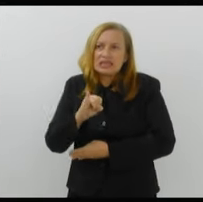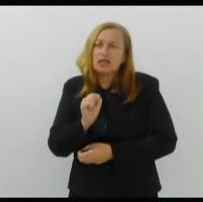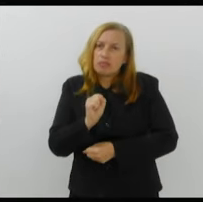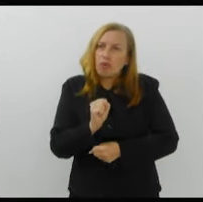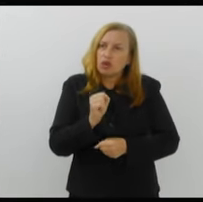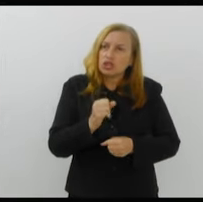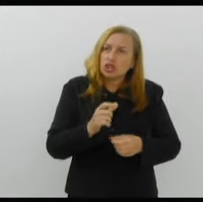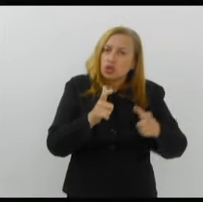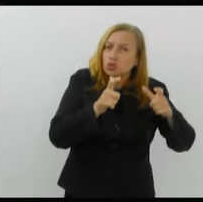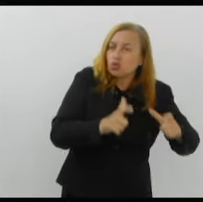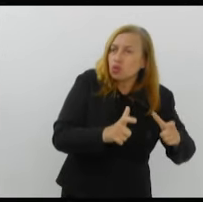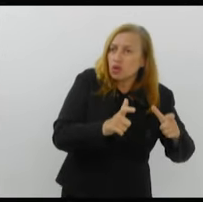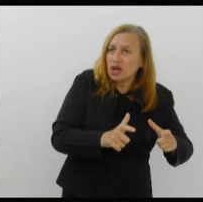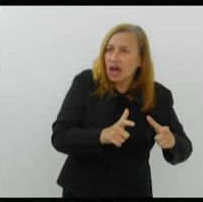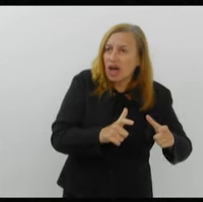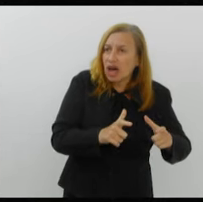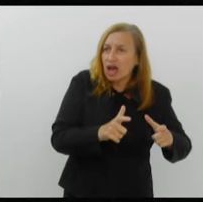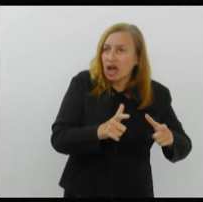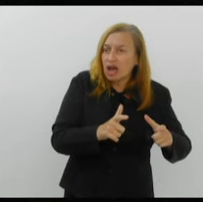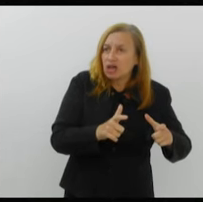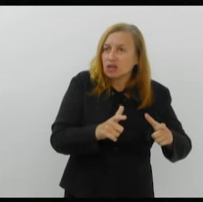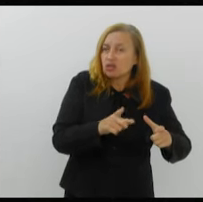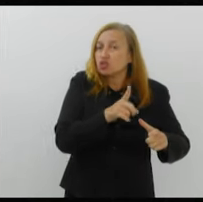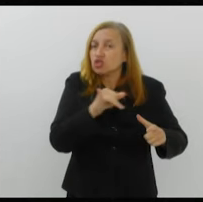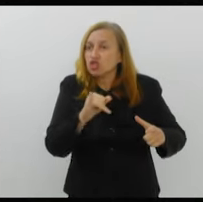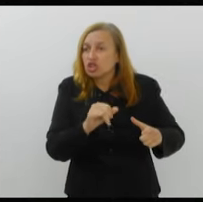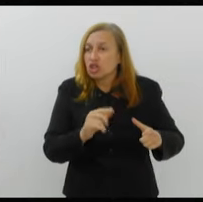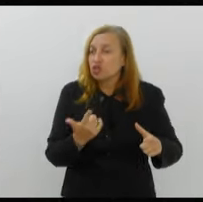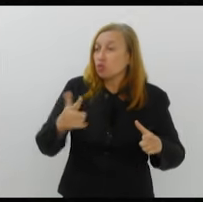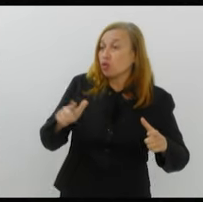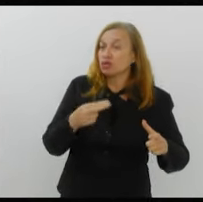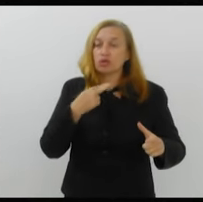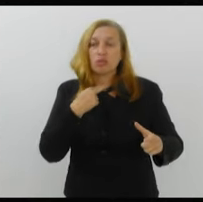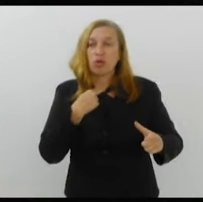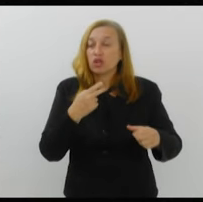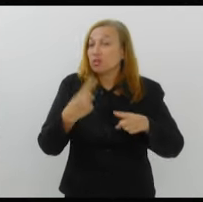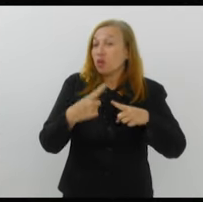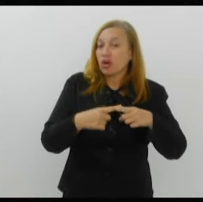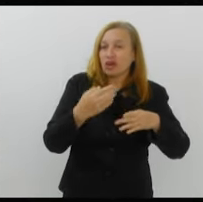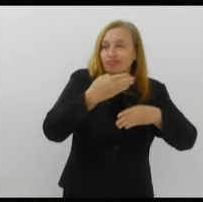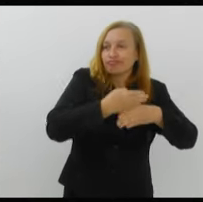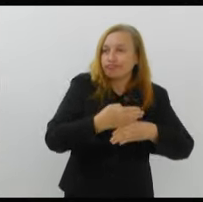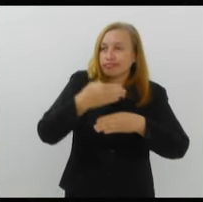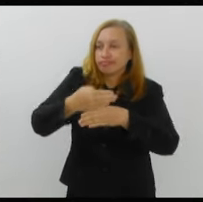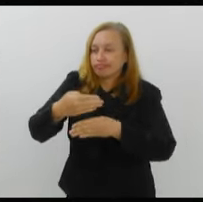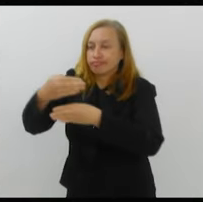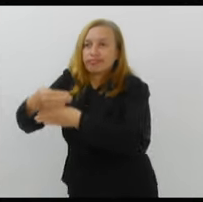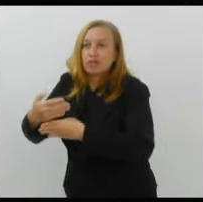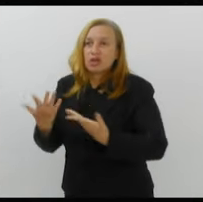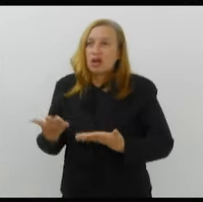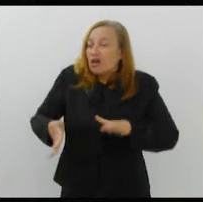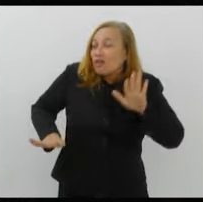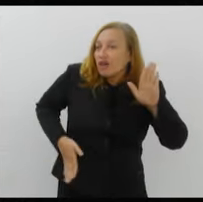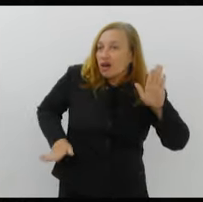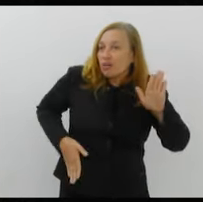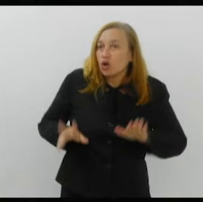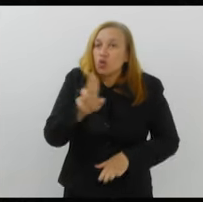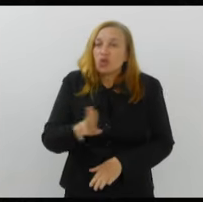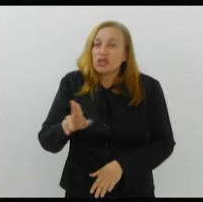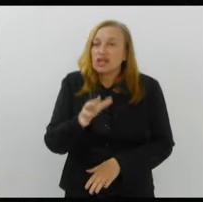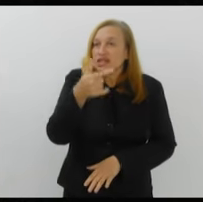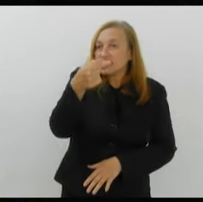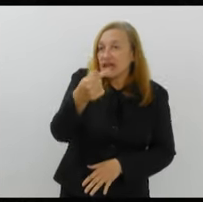num lugar num dia e no outro você pode ir ou não, porque a barricada para tudo quanto é lado. Vagabundo usa